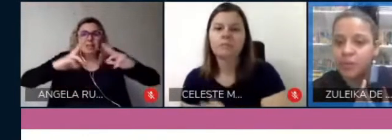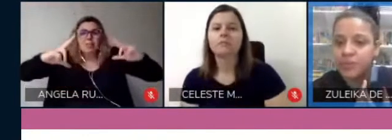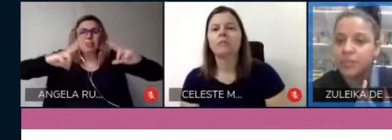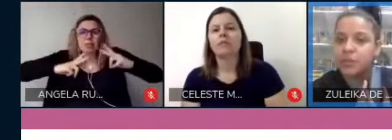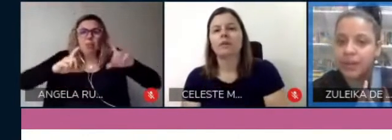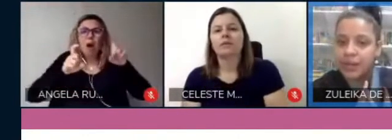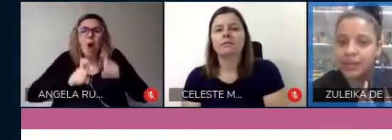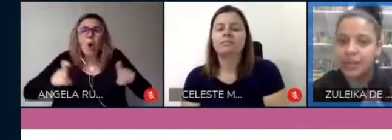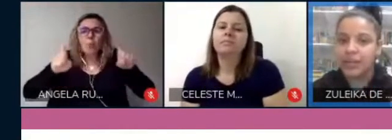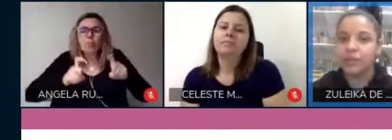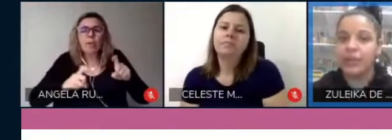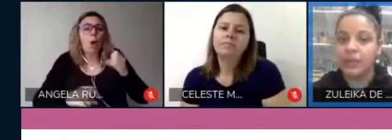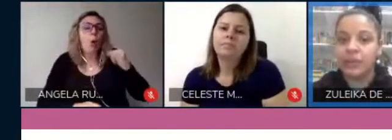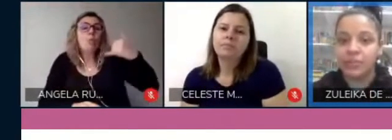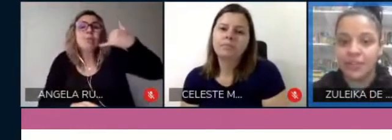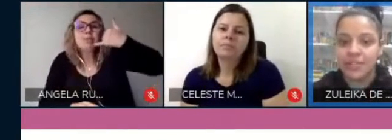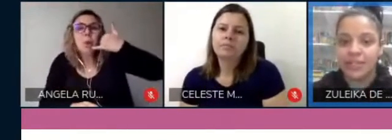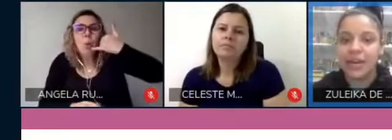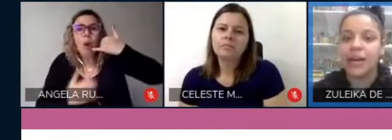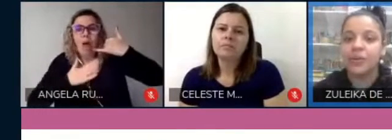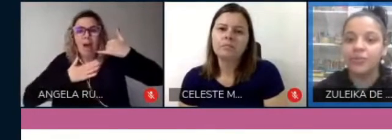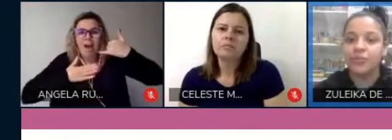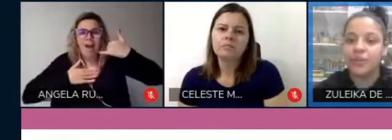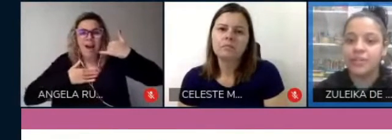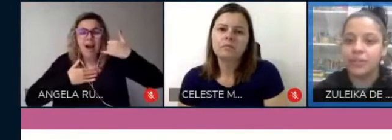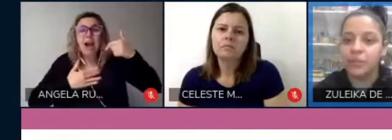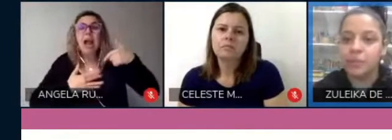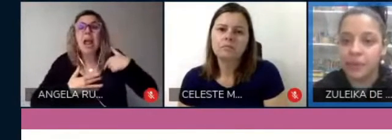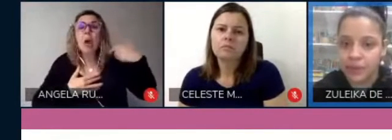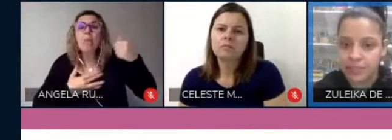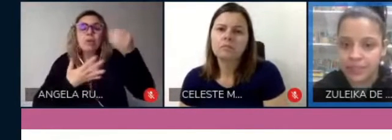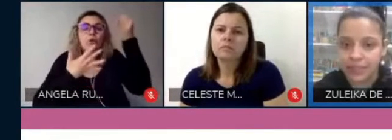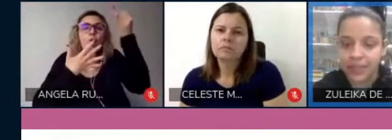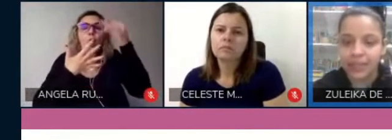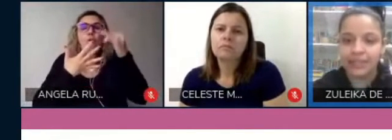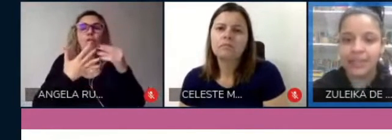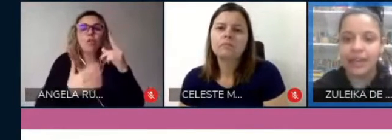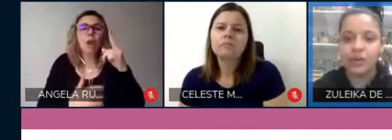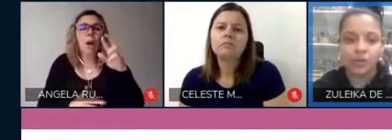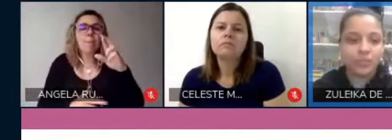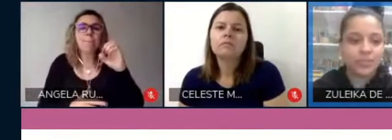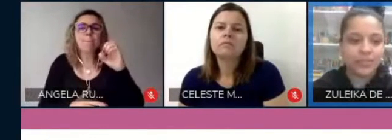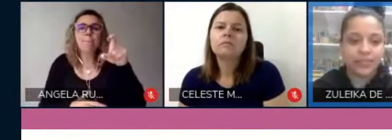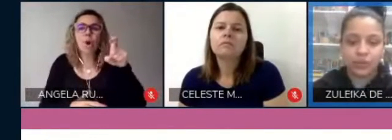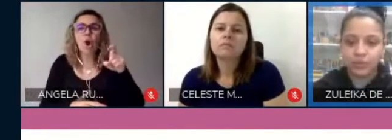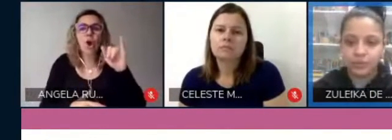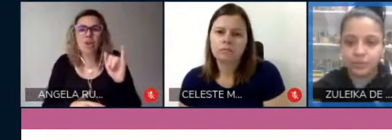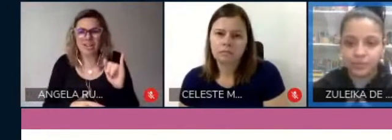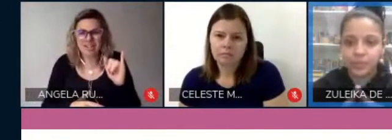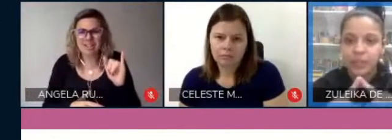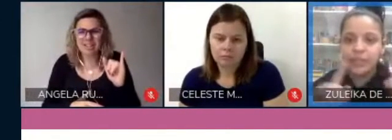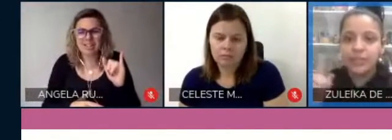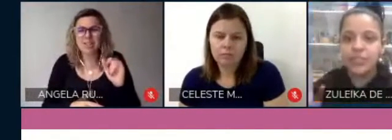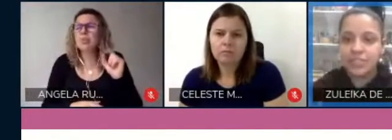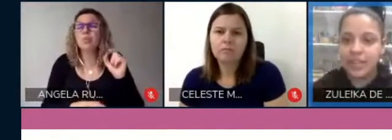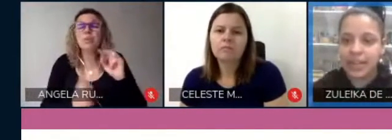quando eu vou usar o meu celular, eu tenho que fazer a configuração do proxy, que é como se